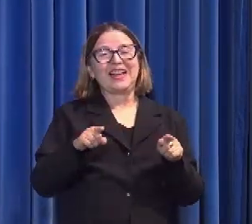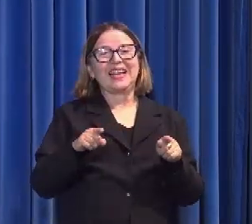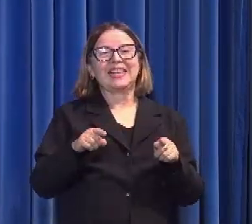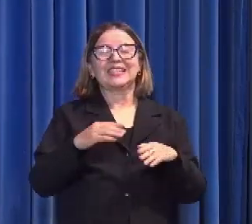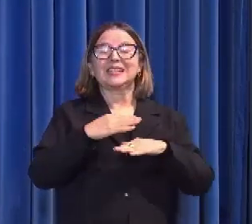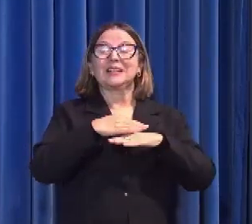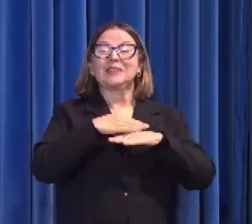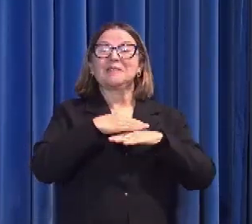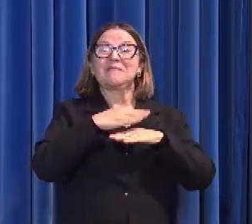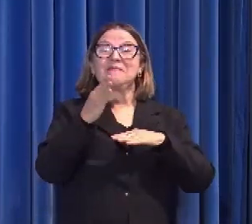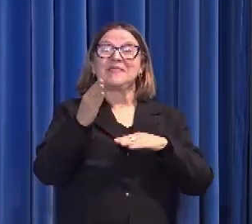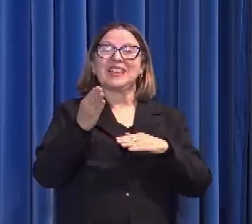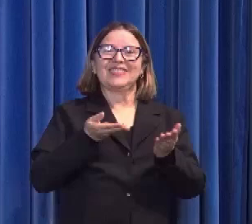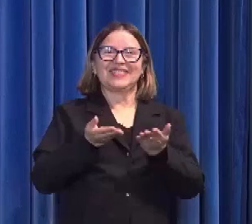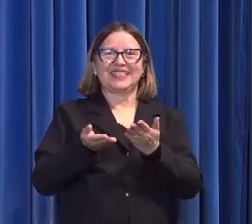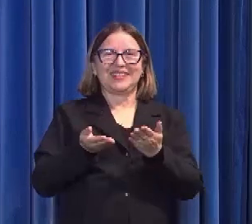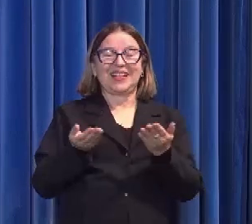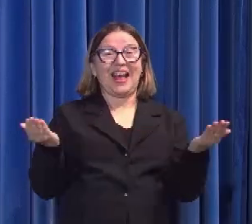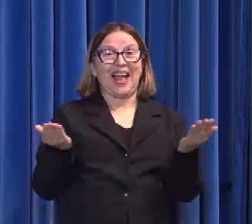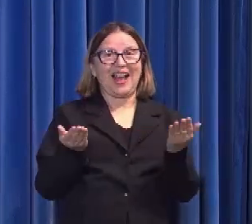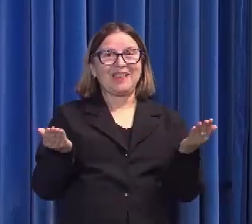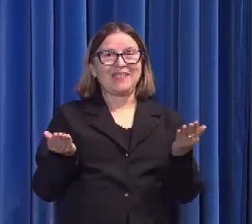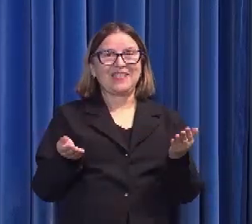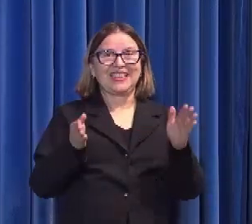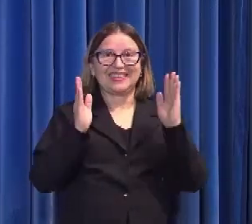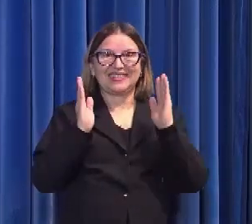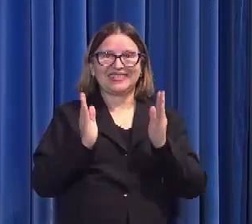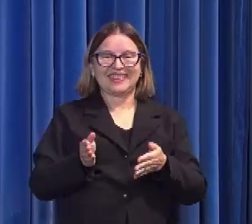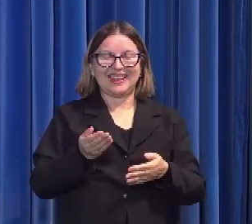eles agora eram amigos